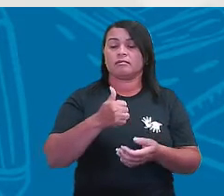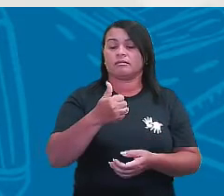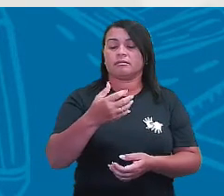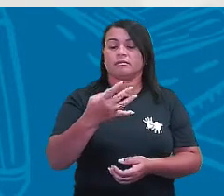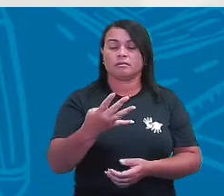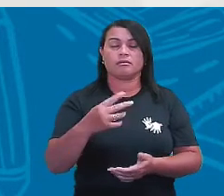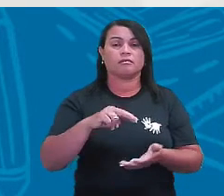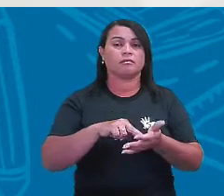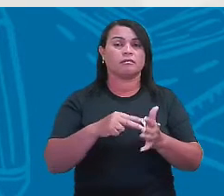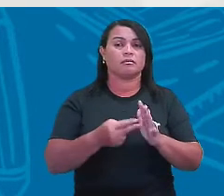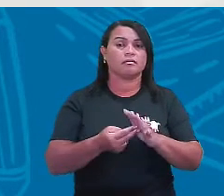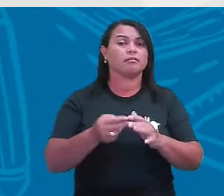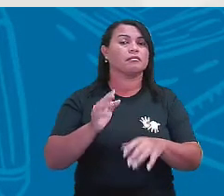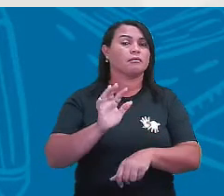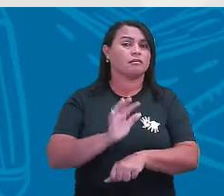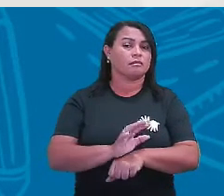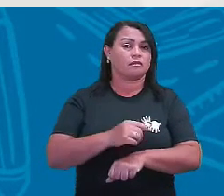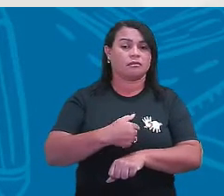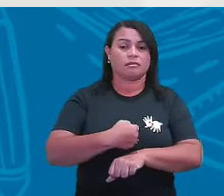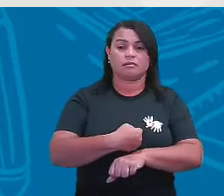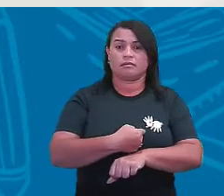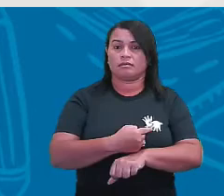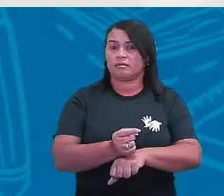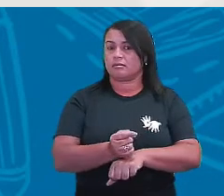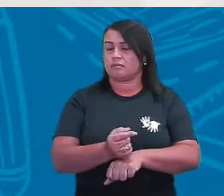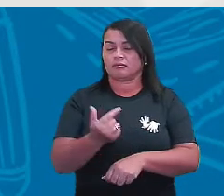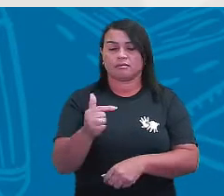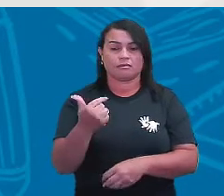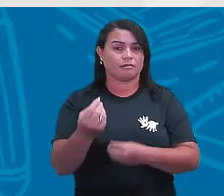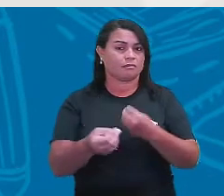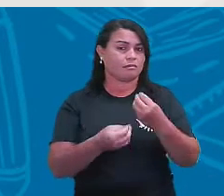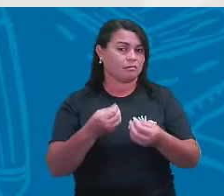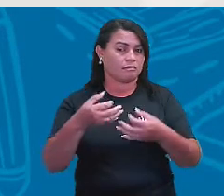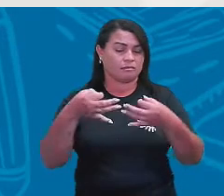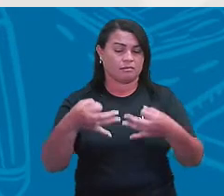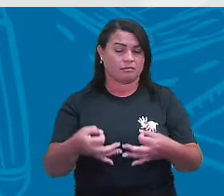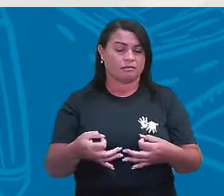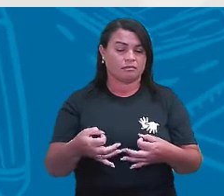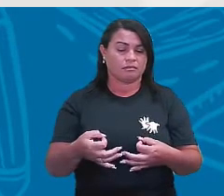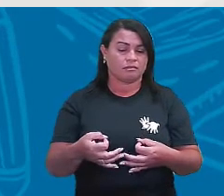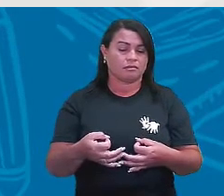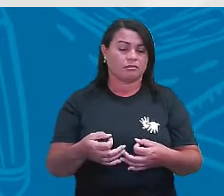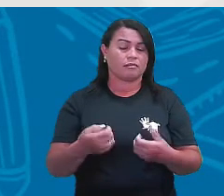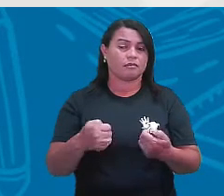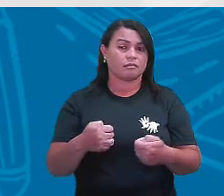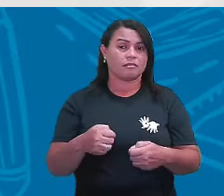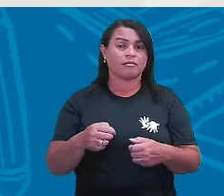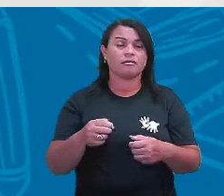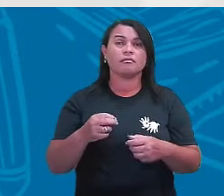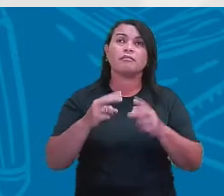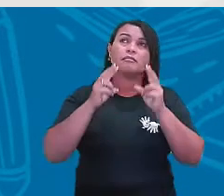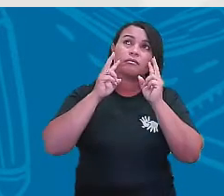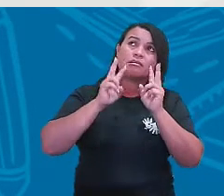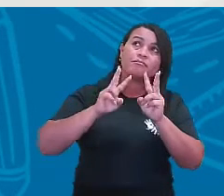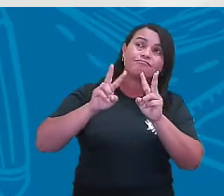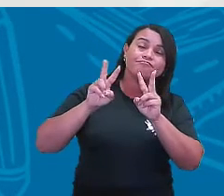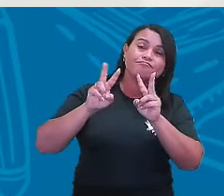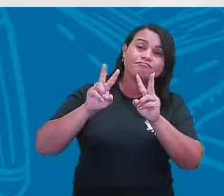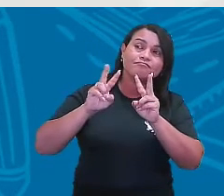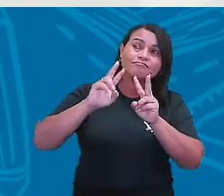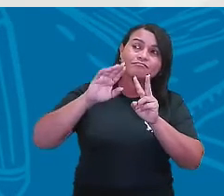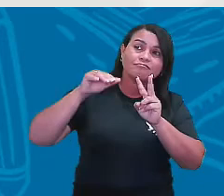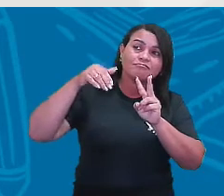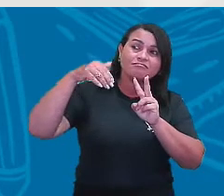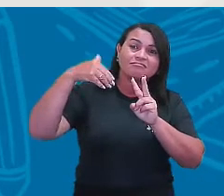relógio de ponteiros eu não vou ter essa certeza. Para ter essa certeza eu preciso olhar para ver se está de dia ou está de noite. Tá